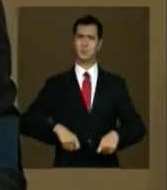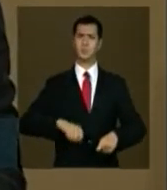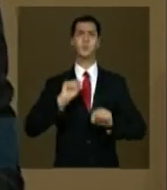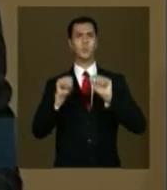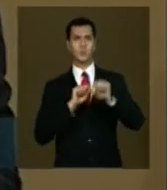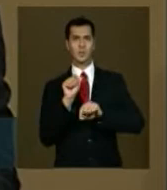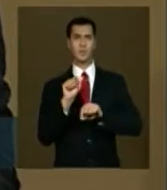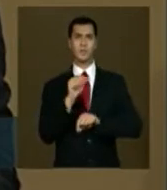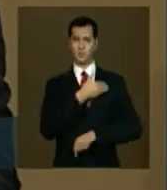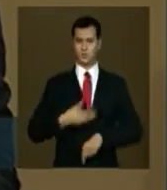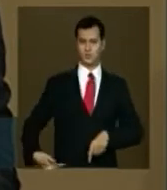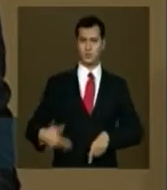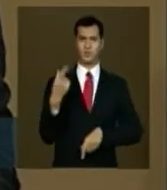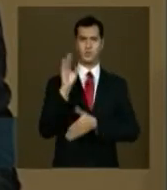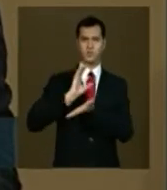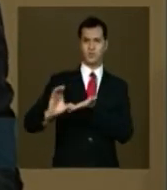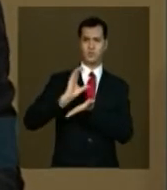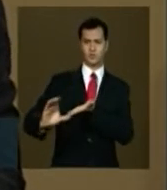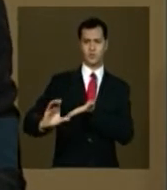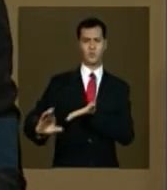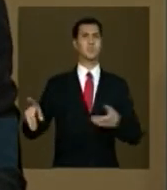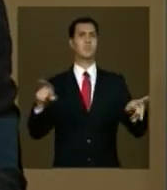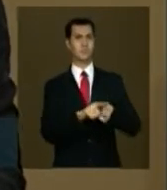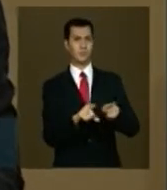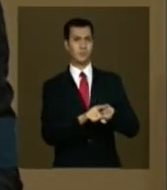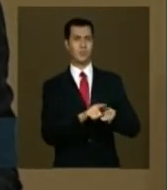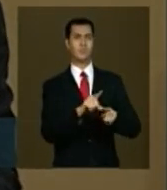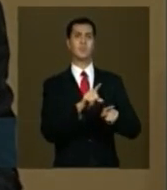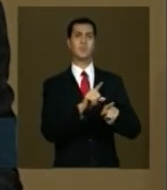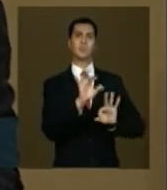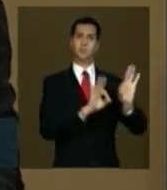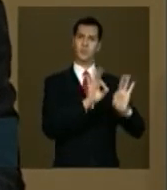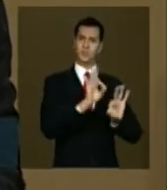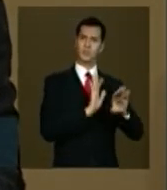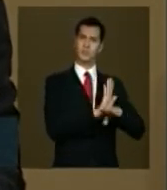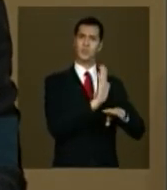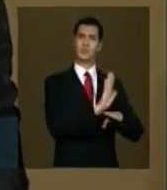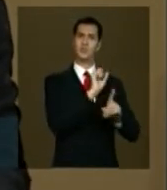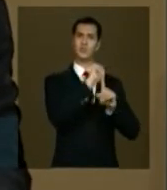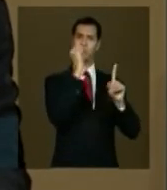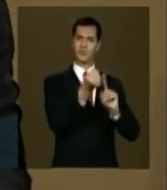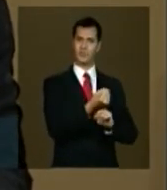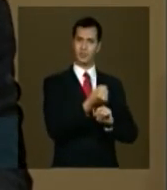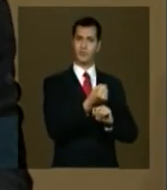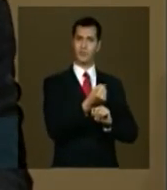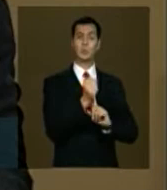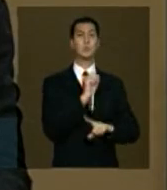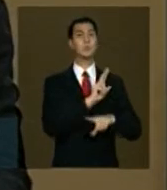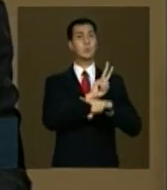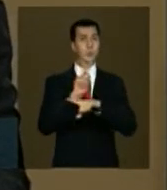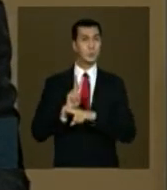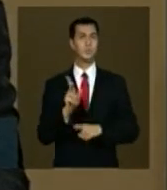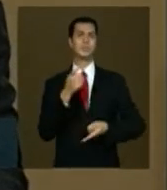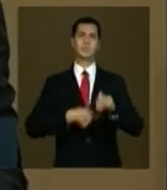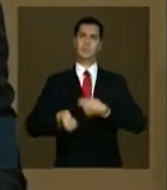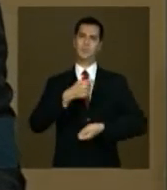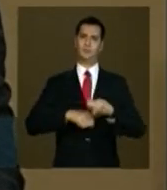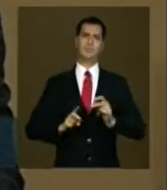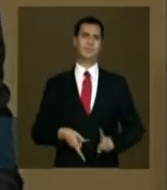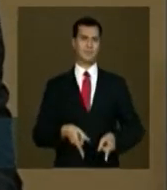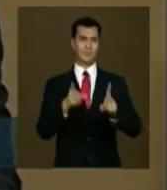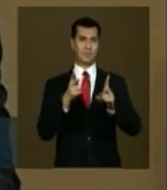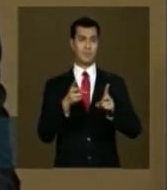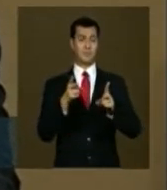investimentos públicos e programas sociais com equilíbrio macroeconômico a despeito da crise econômica mundial que